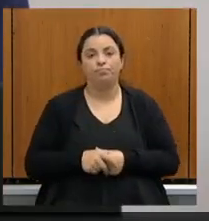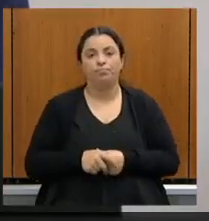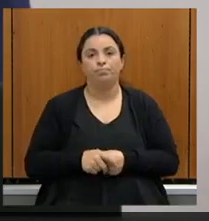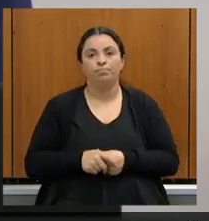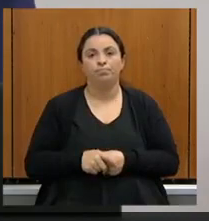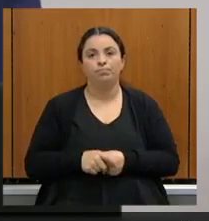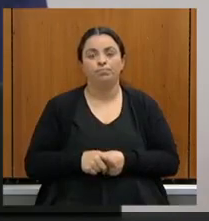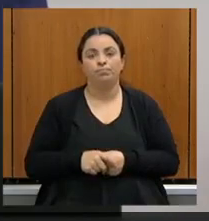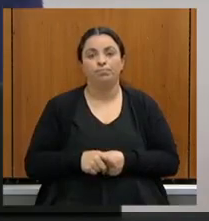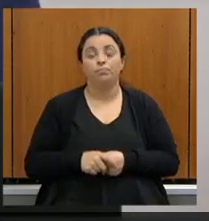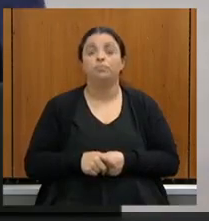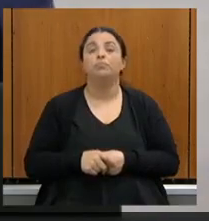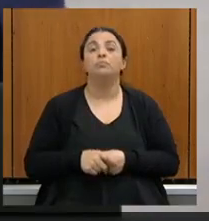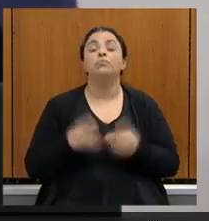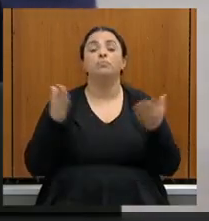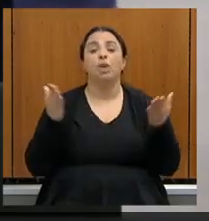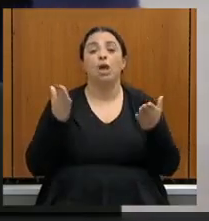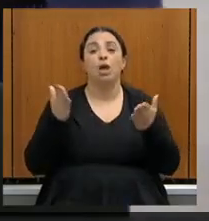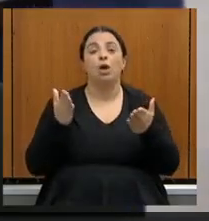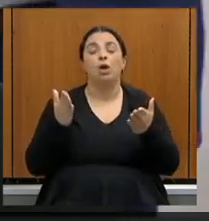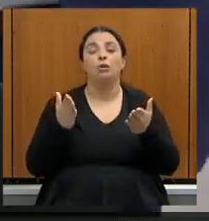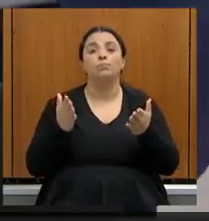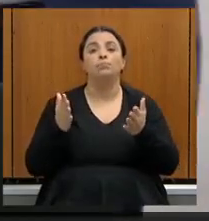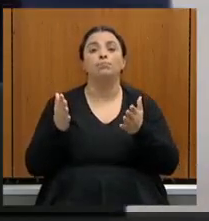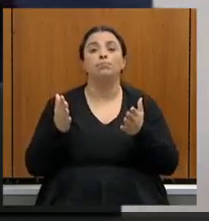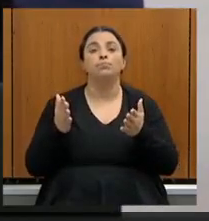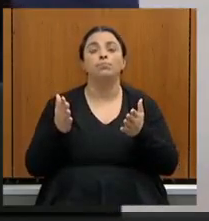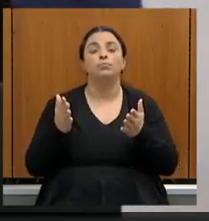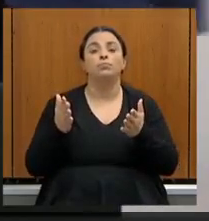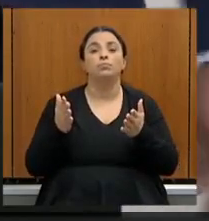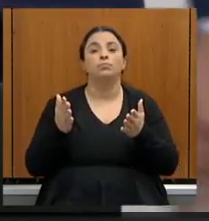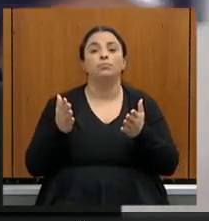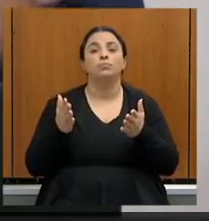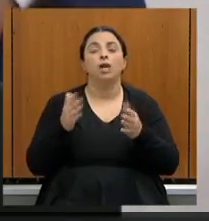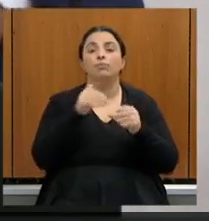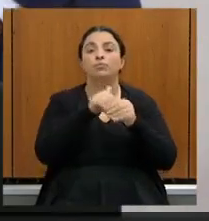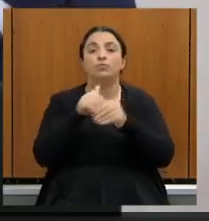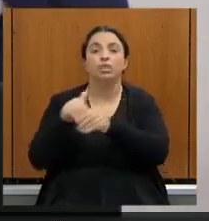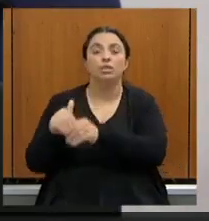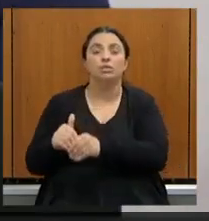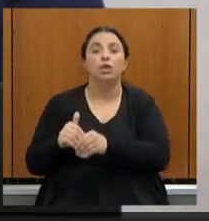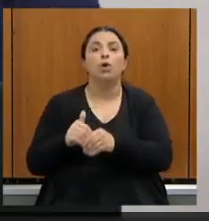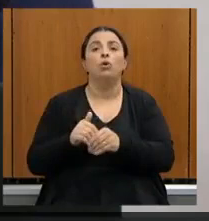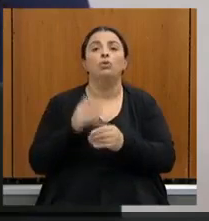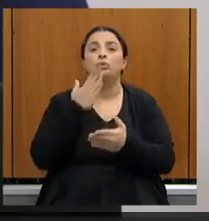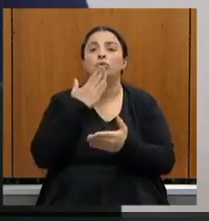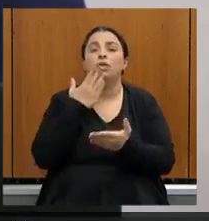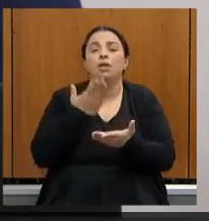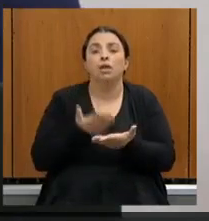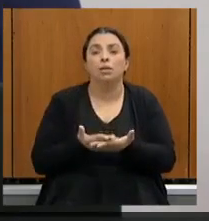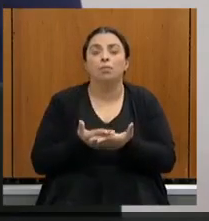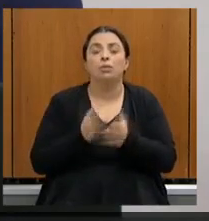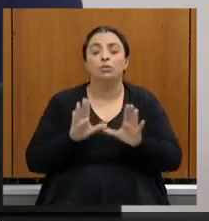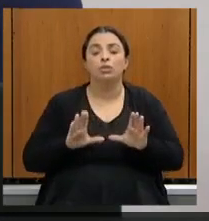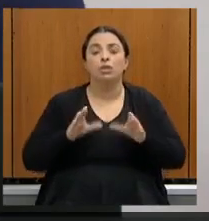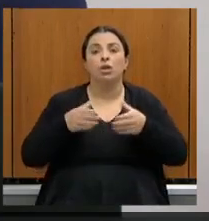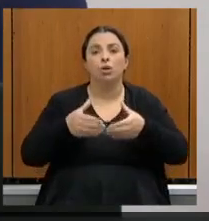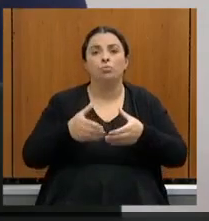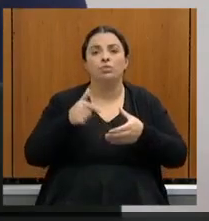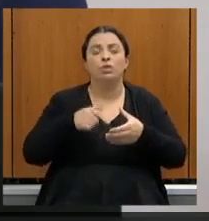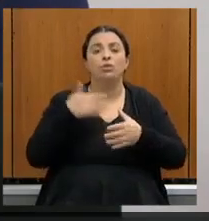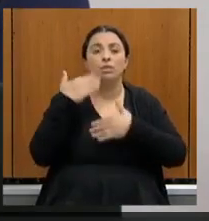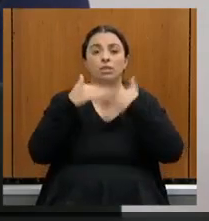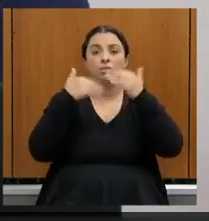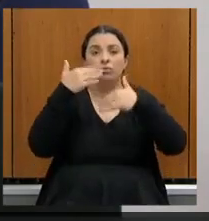passamos agora a apreciação dos referidos requerimentos pela Comissão de